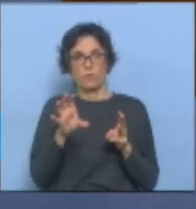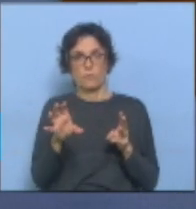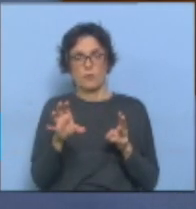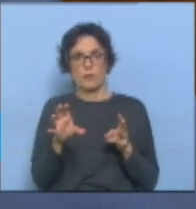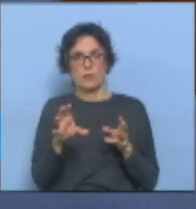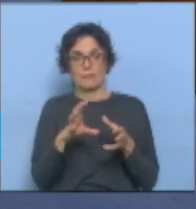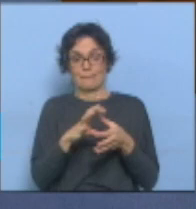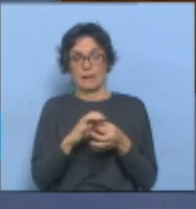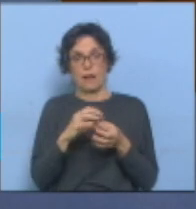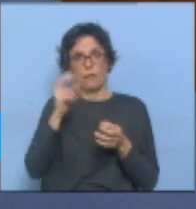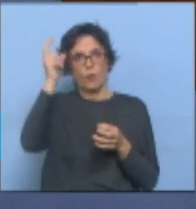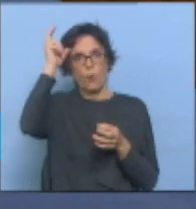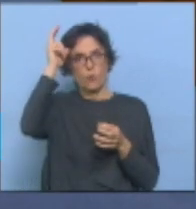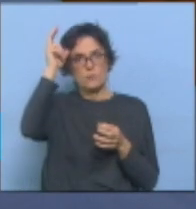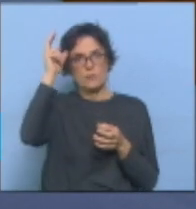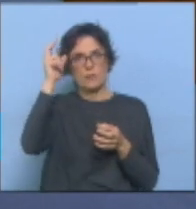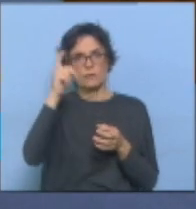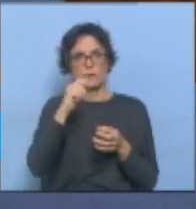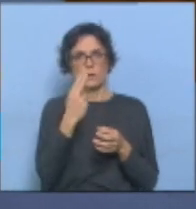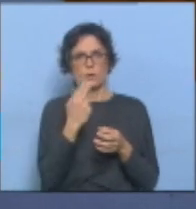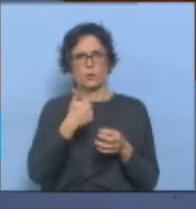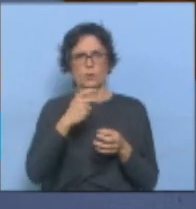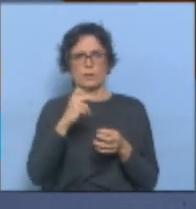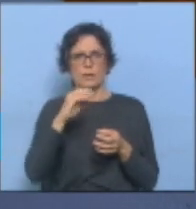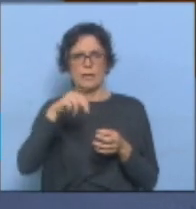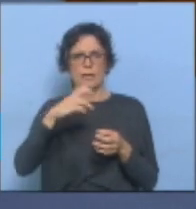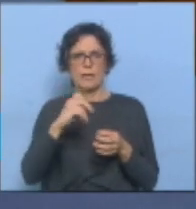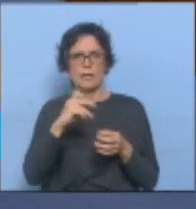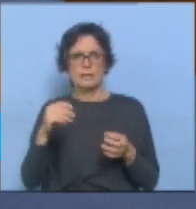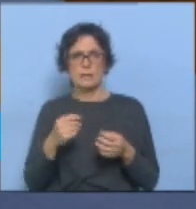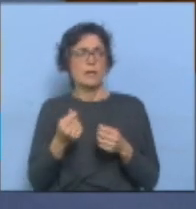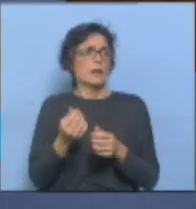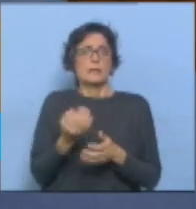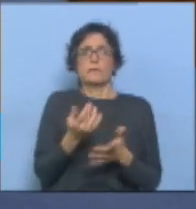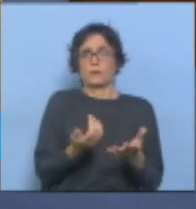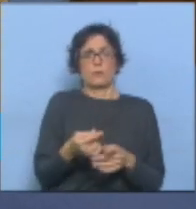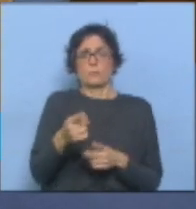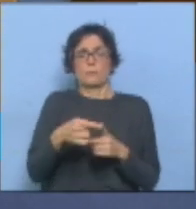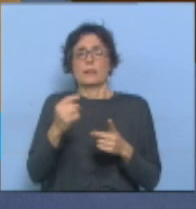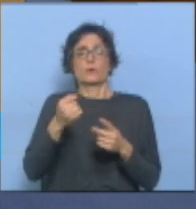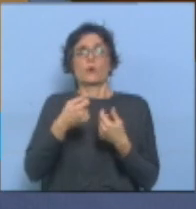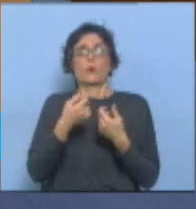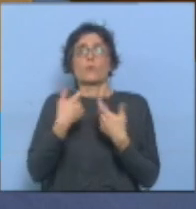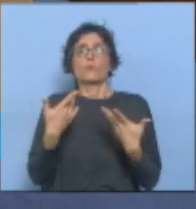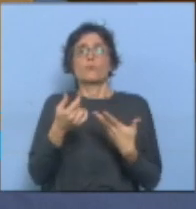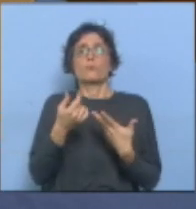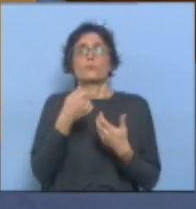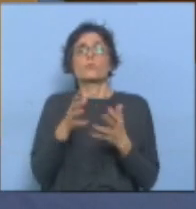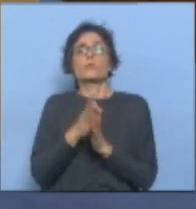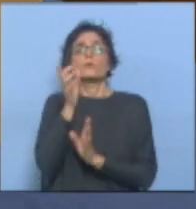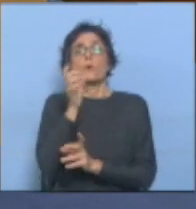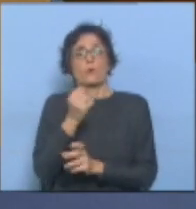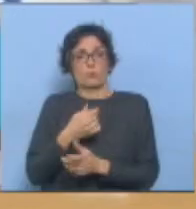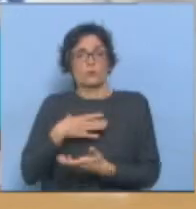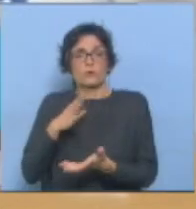do conceito de eutanásia. Morte com dignidade toda a gente a quer. Toda a gente a quer. E sobretudo vida com dignidade ainda mais. Quer uma morte digna? A resposta é sim. Quer uma morte